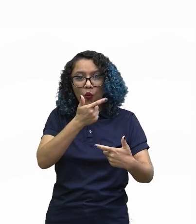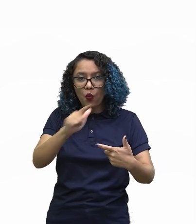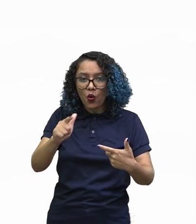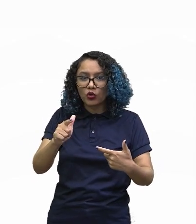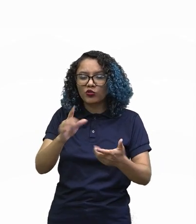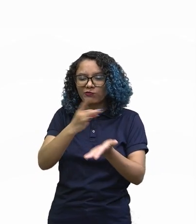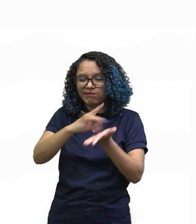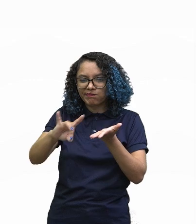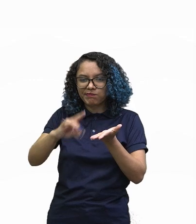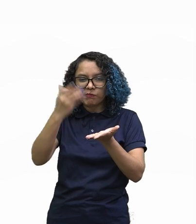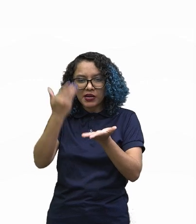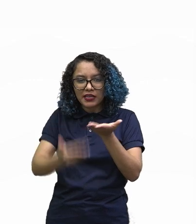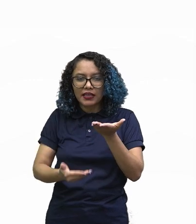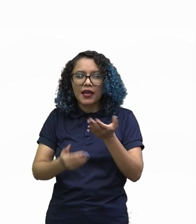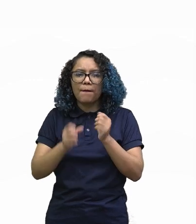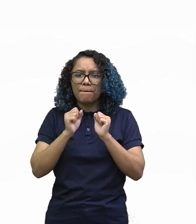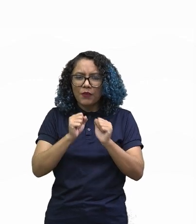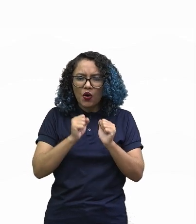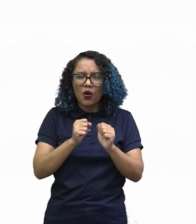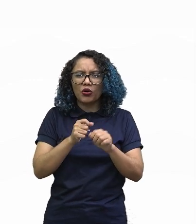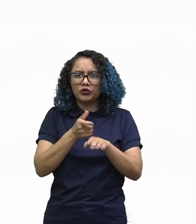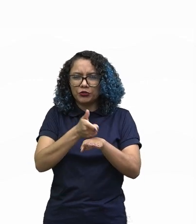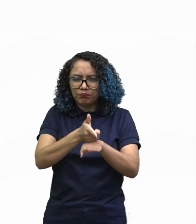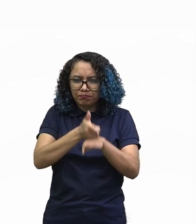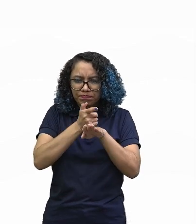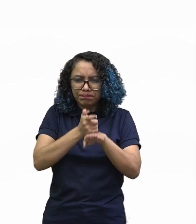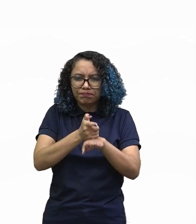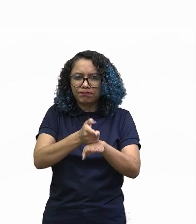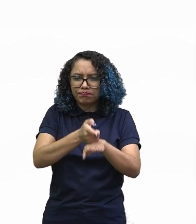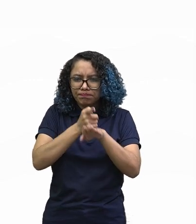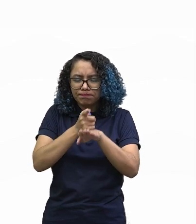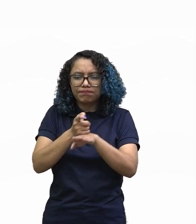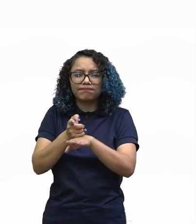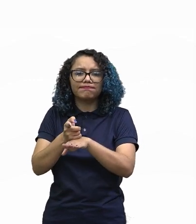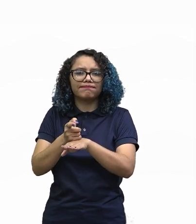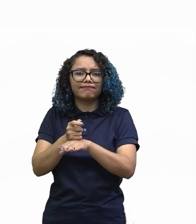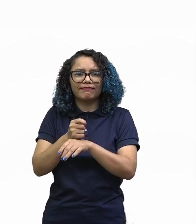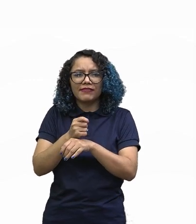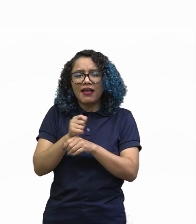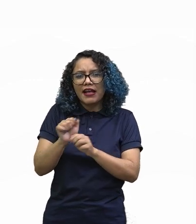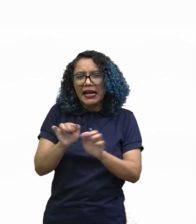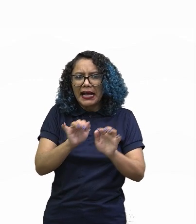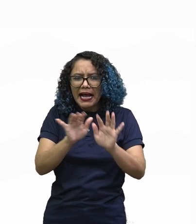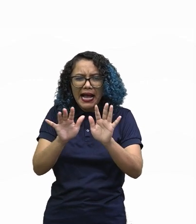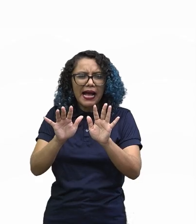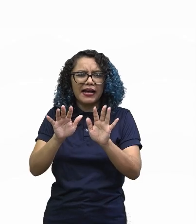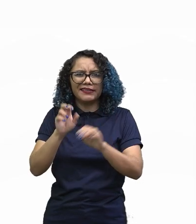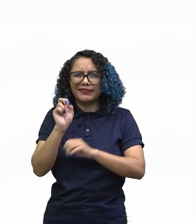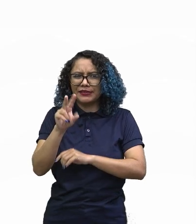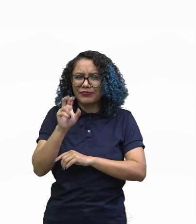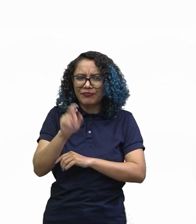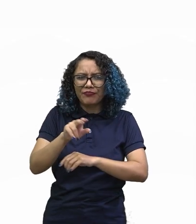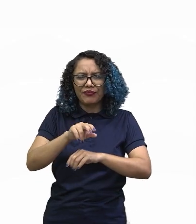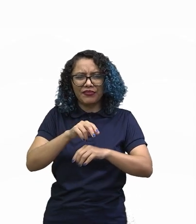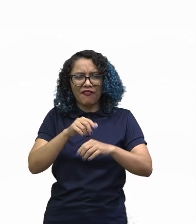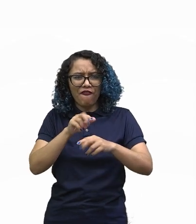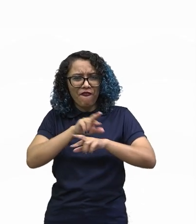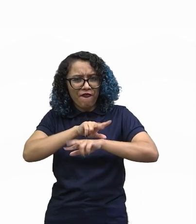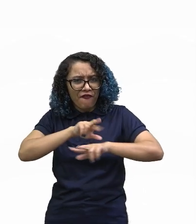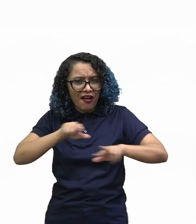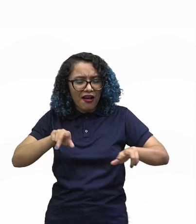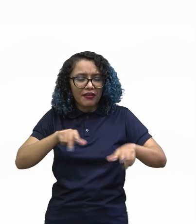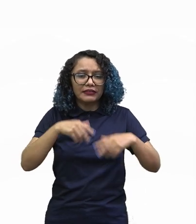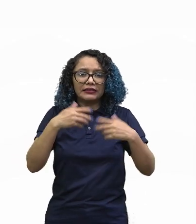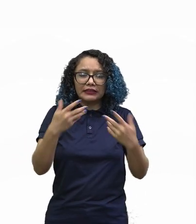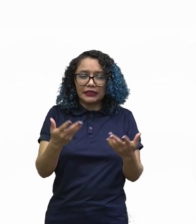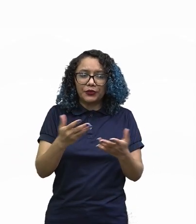gases venenosos, tanques, aviões, tá? E dentro desse processo de